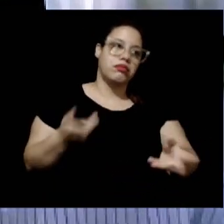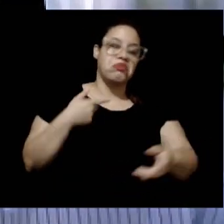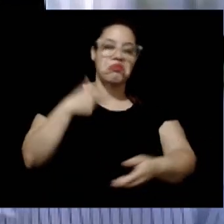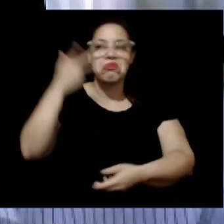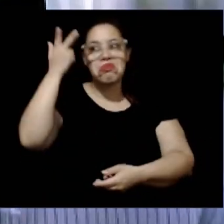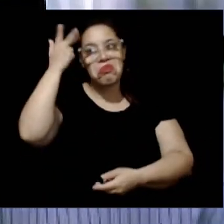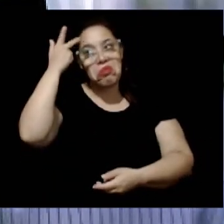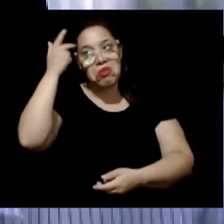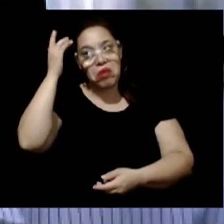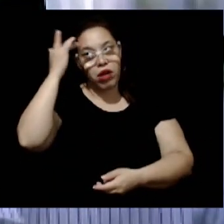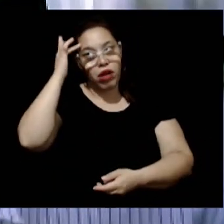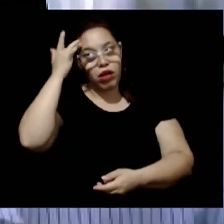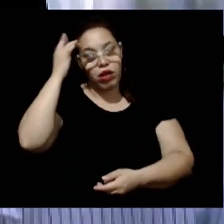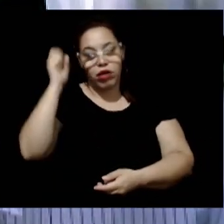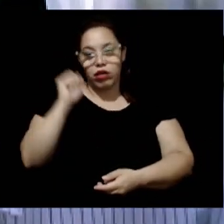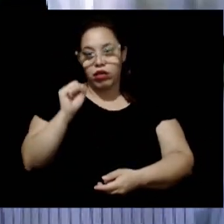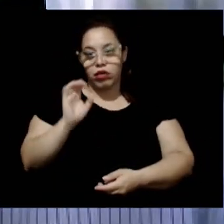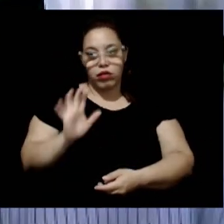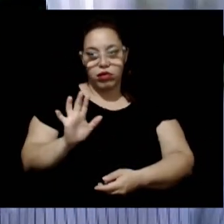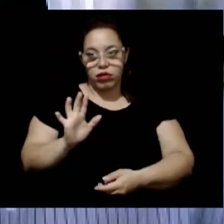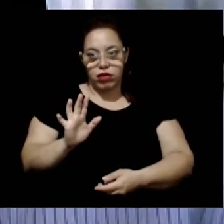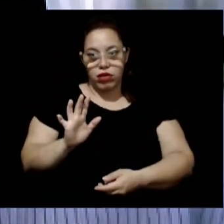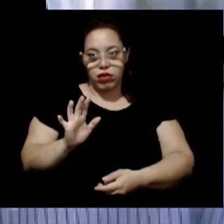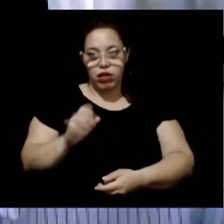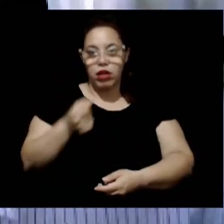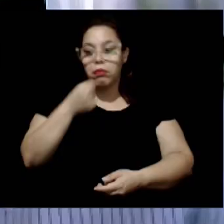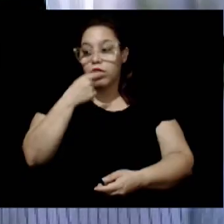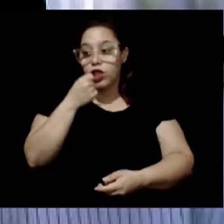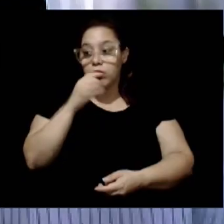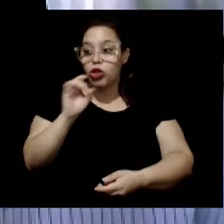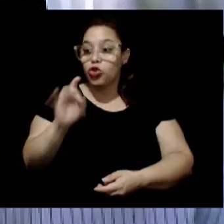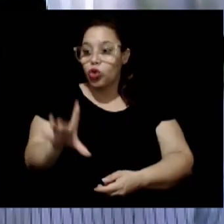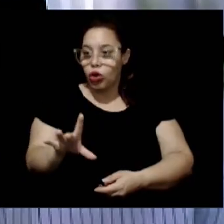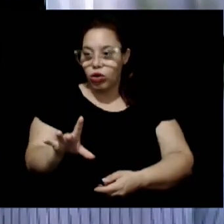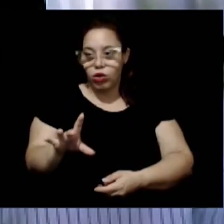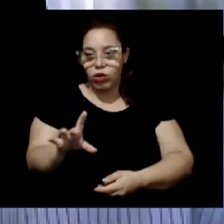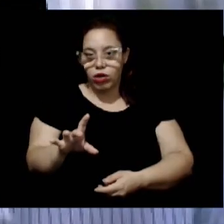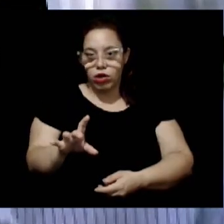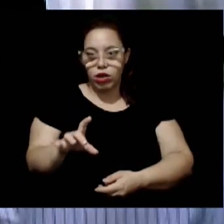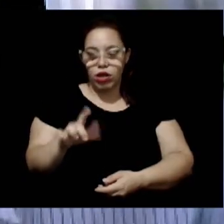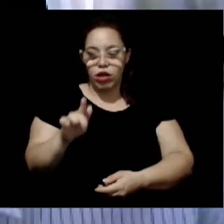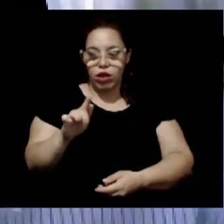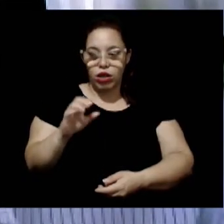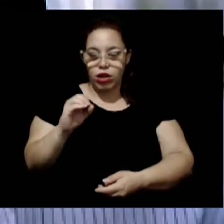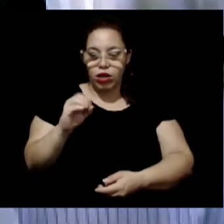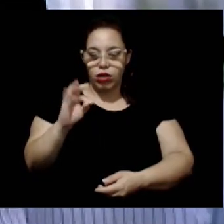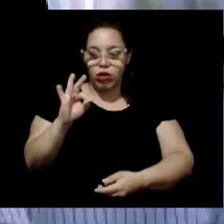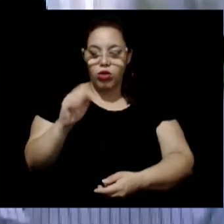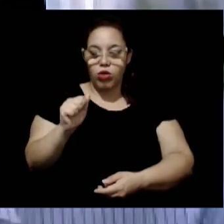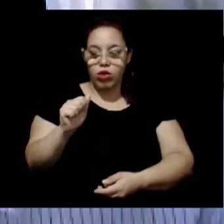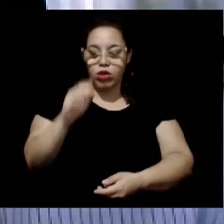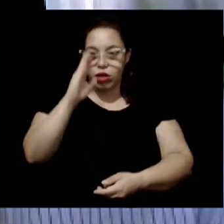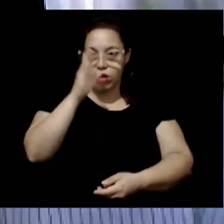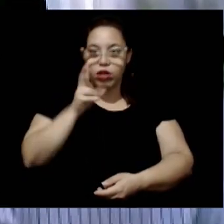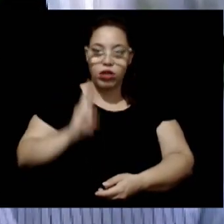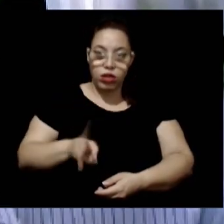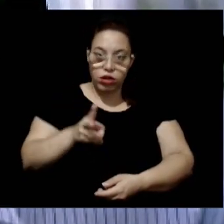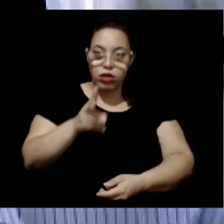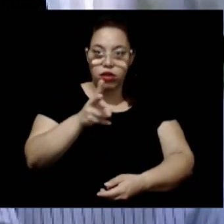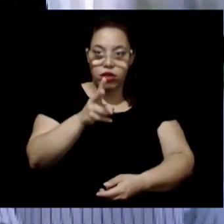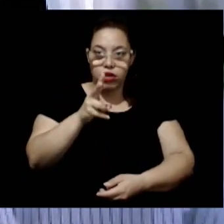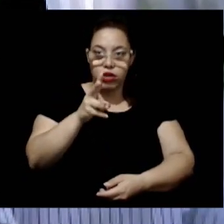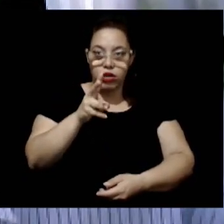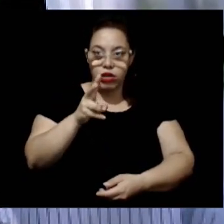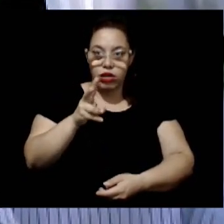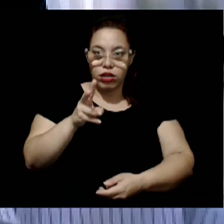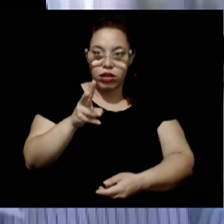pode prescindir de medicamentos, principalmente em quem tem gota frequente, crises frequentes, com ácido úrico